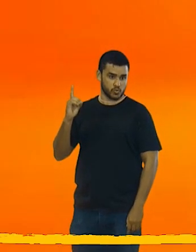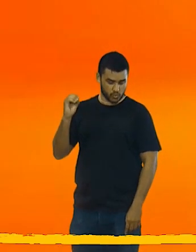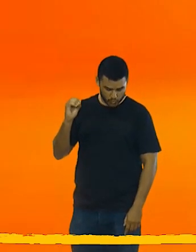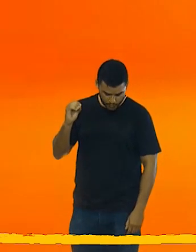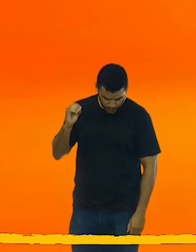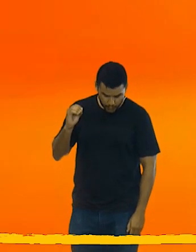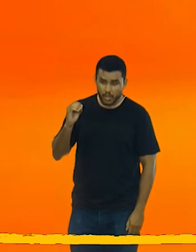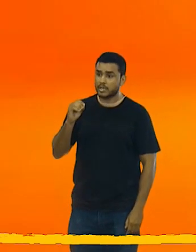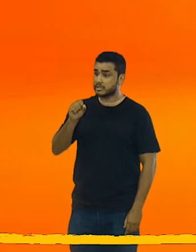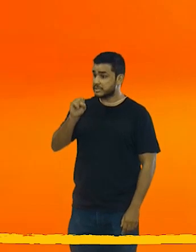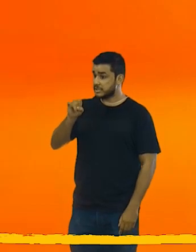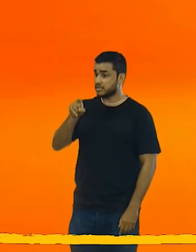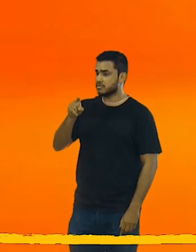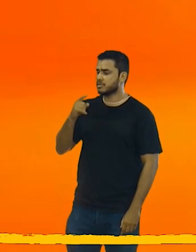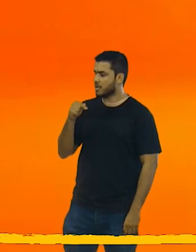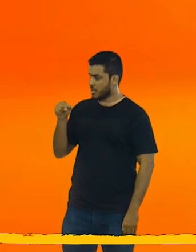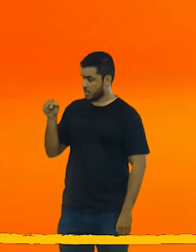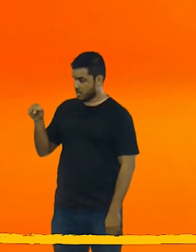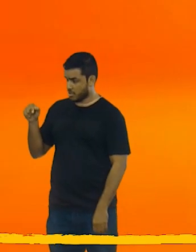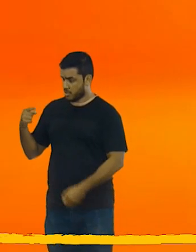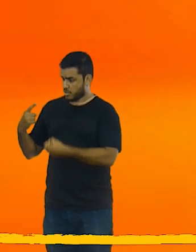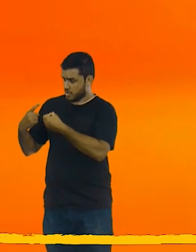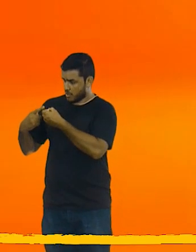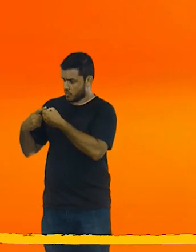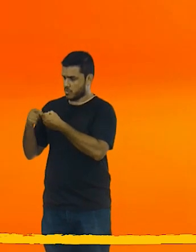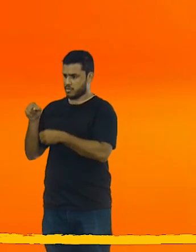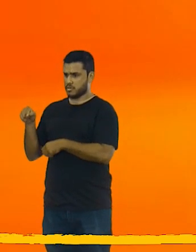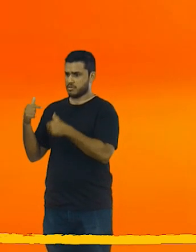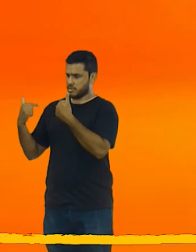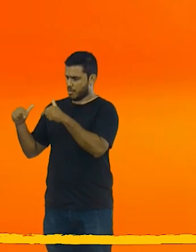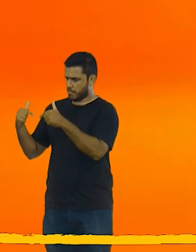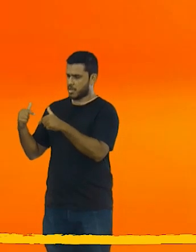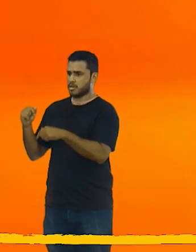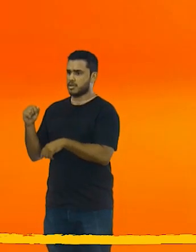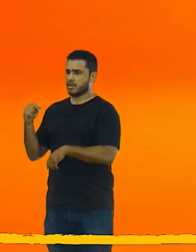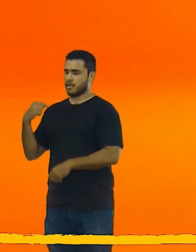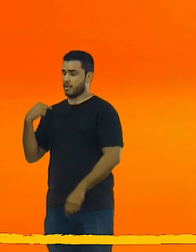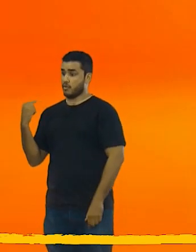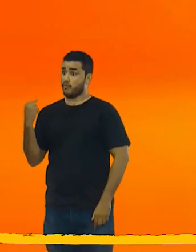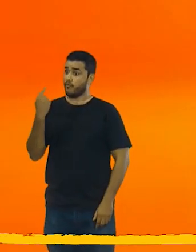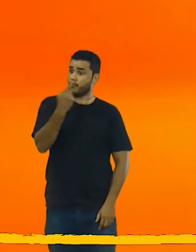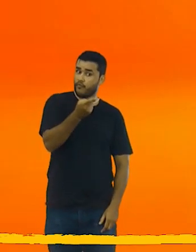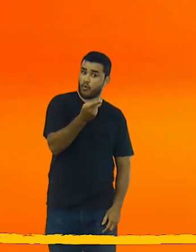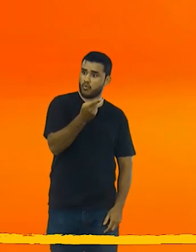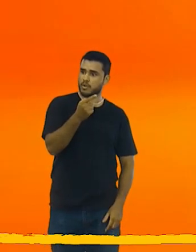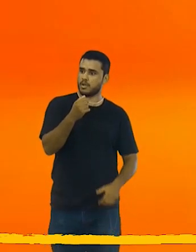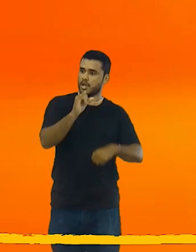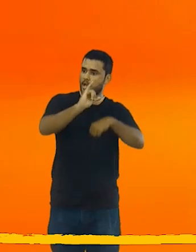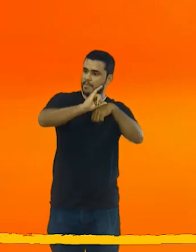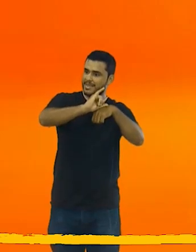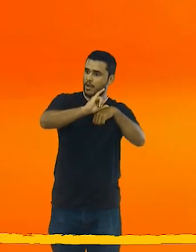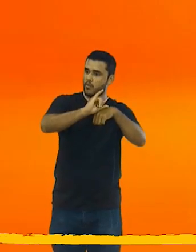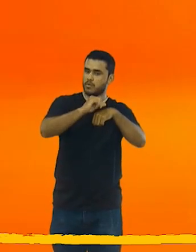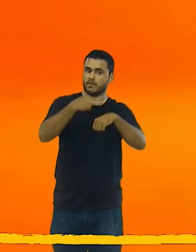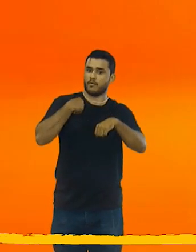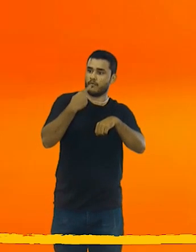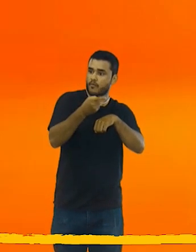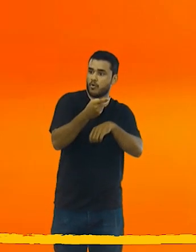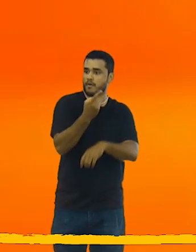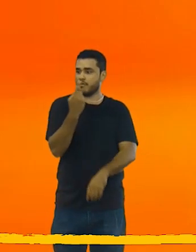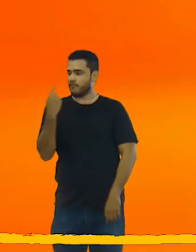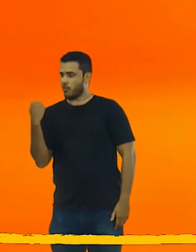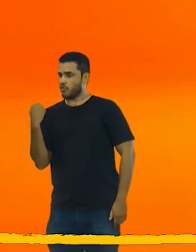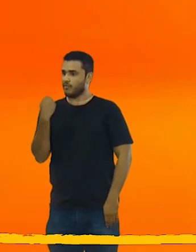os dias para trabalhar numa área urbana e retorna, você está diante de um movimento